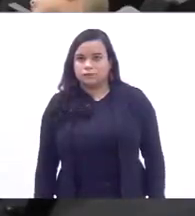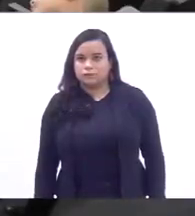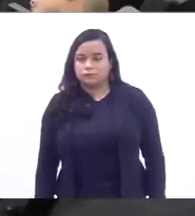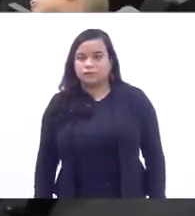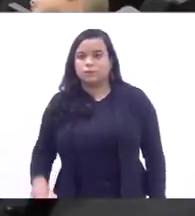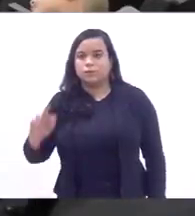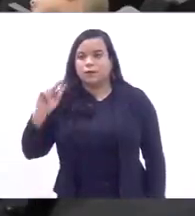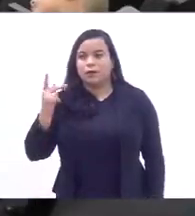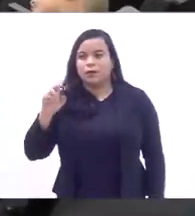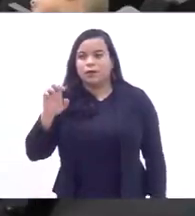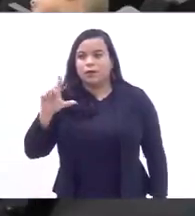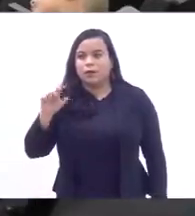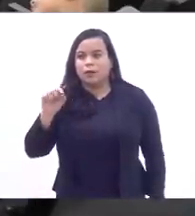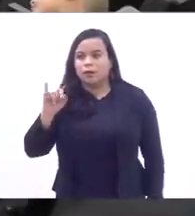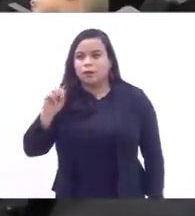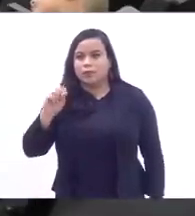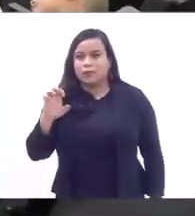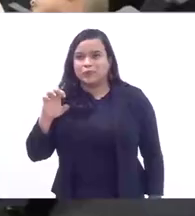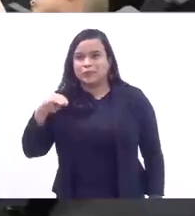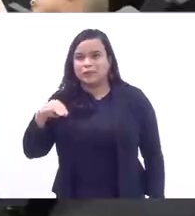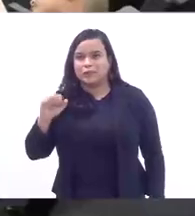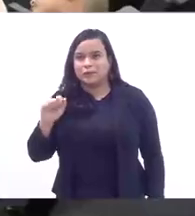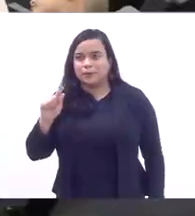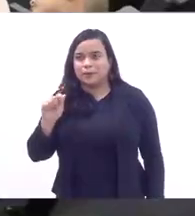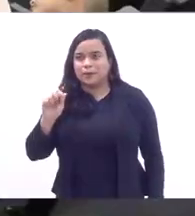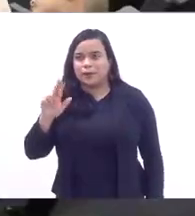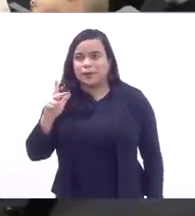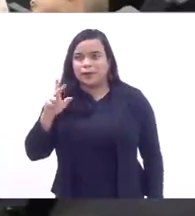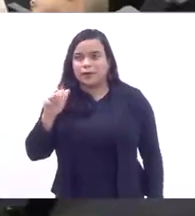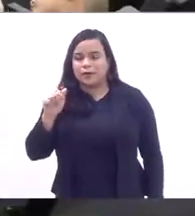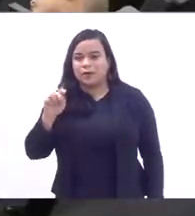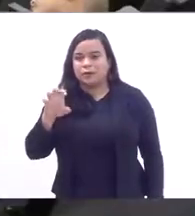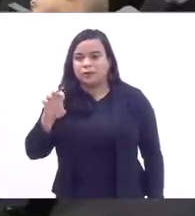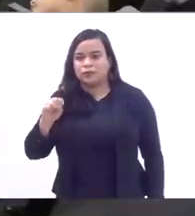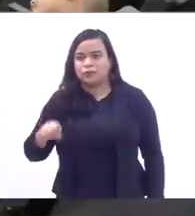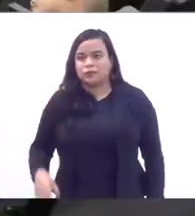Fernandes Monteiro. Heloíse Magalhães de Souza.